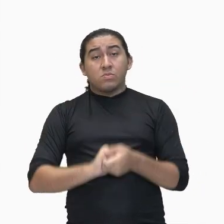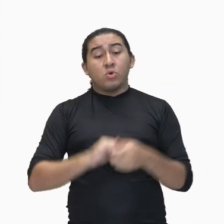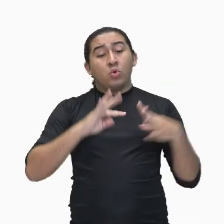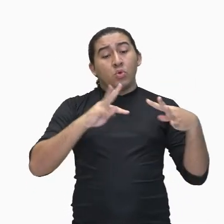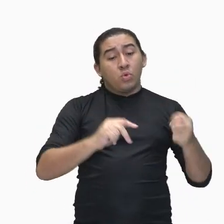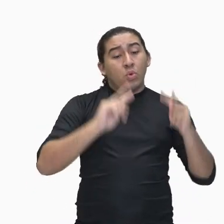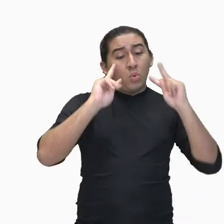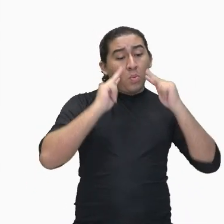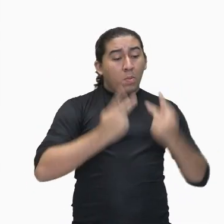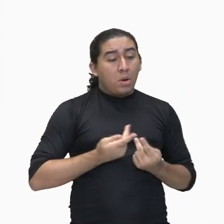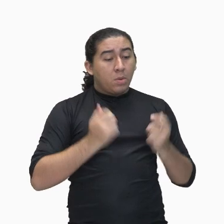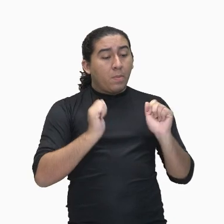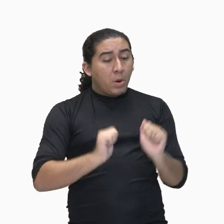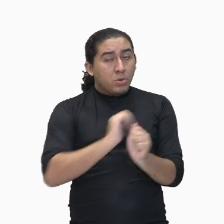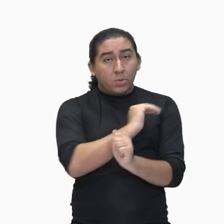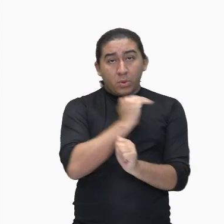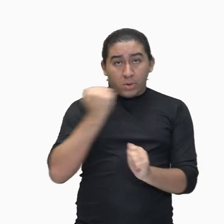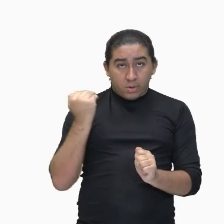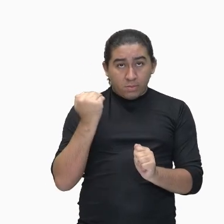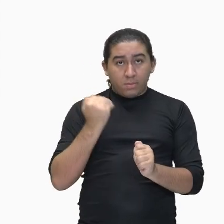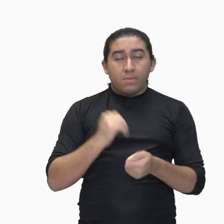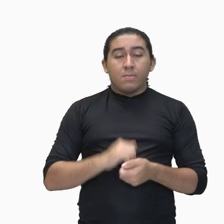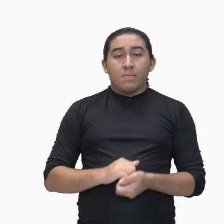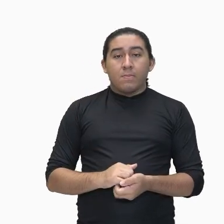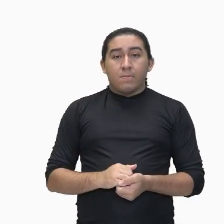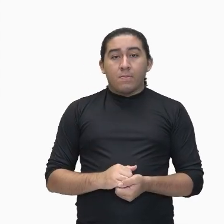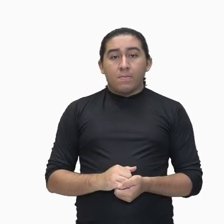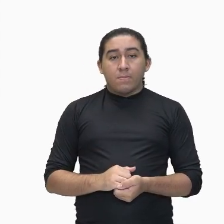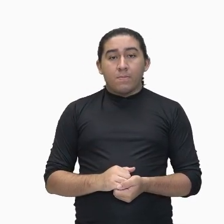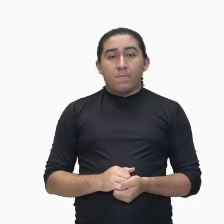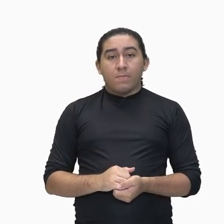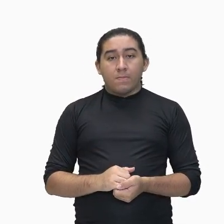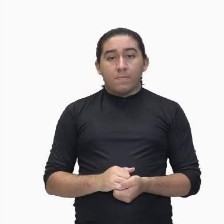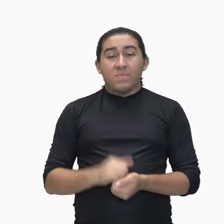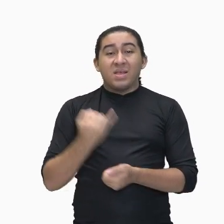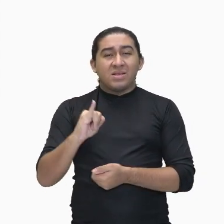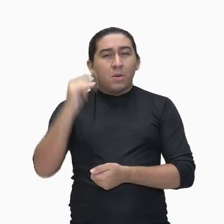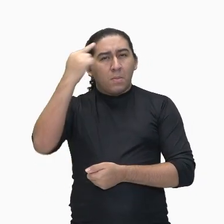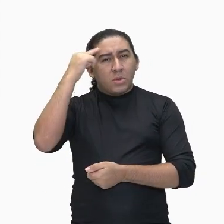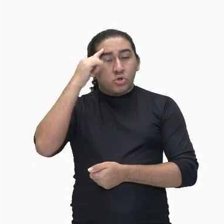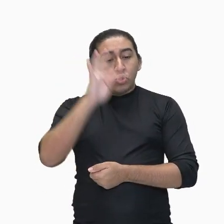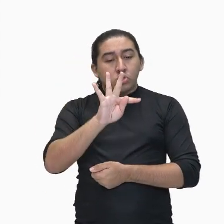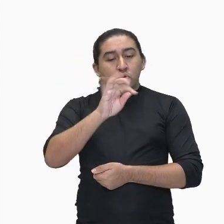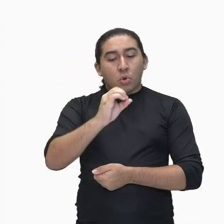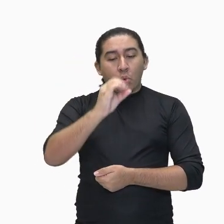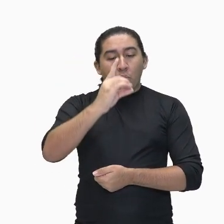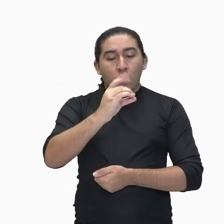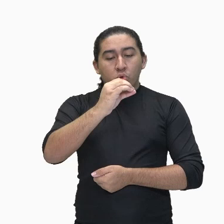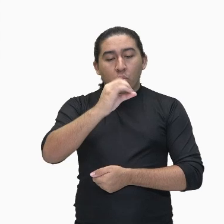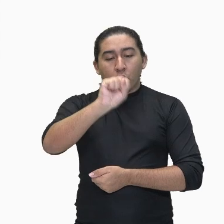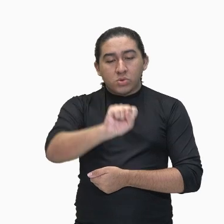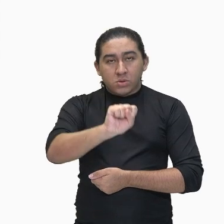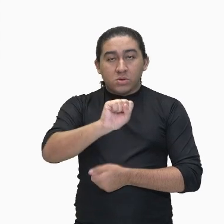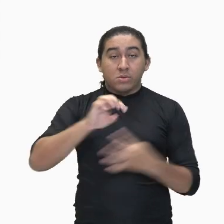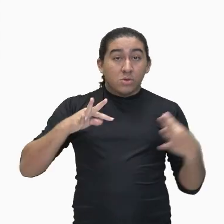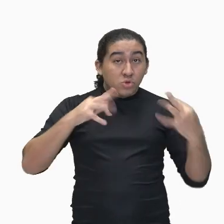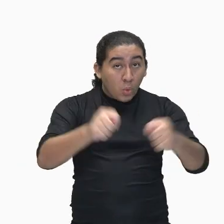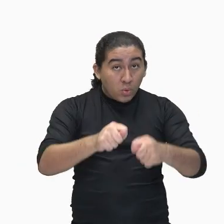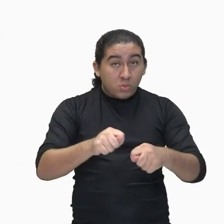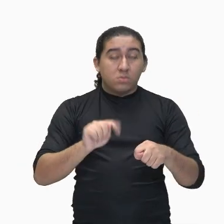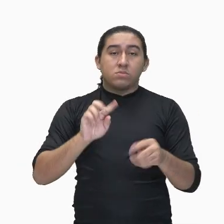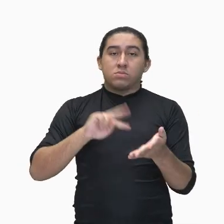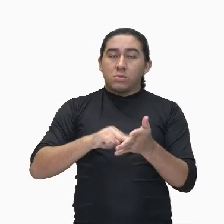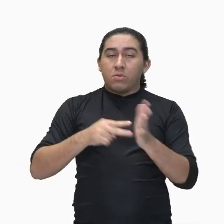são mortais. Todos os homens são mortais. Quando eu falo todos, então aí vem a segunda premissa, que é chamada